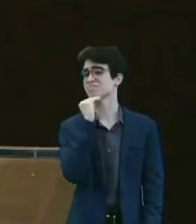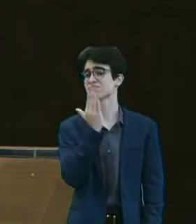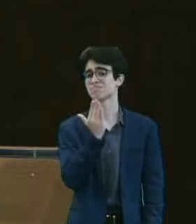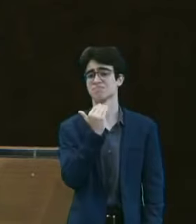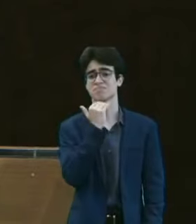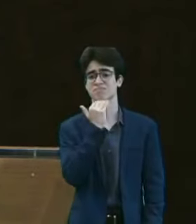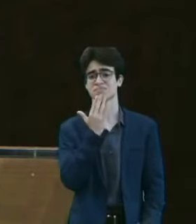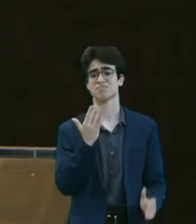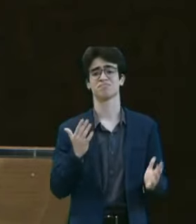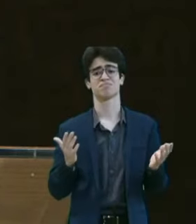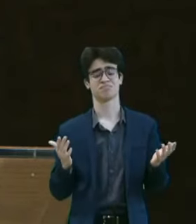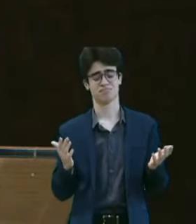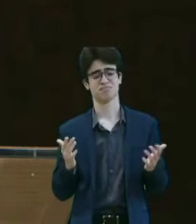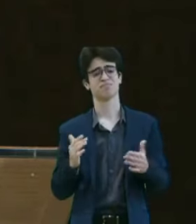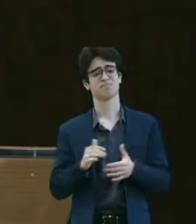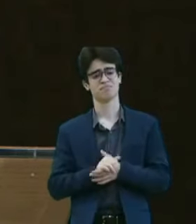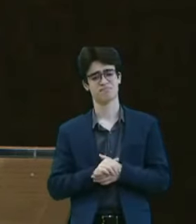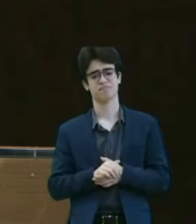sentimentos.